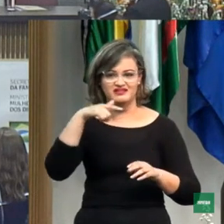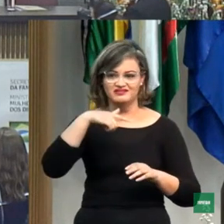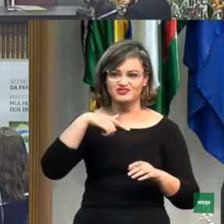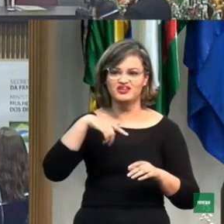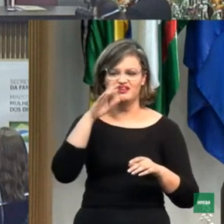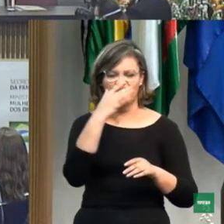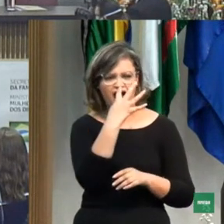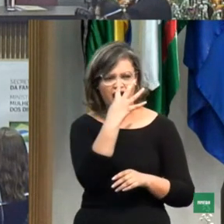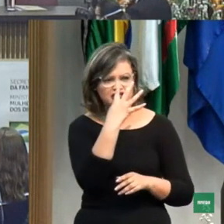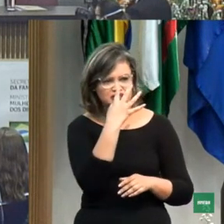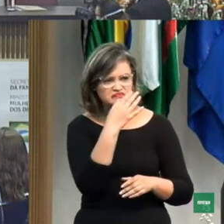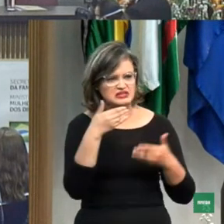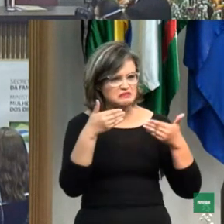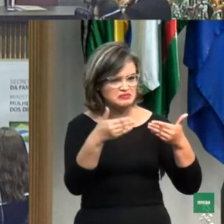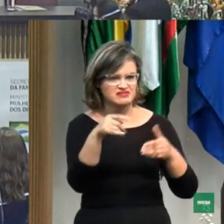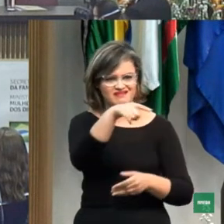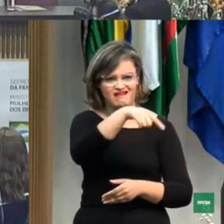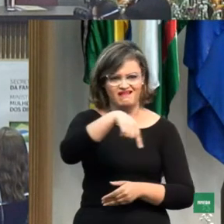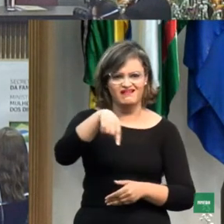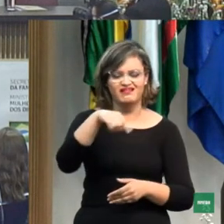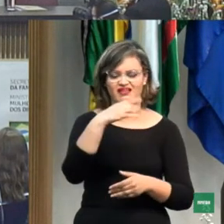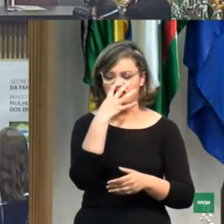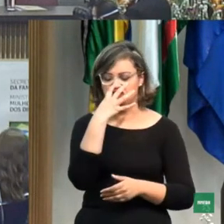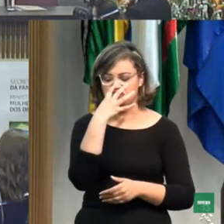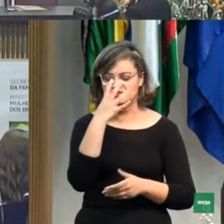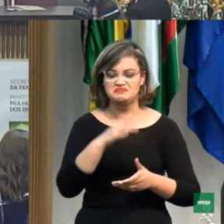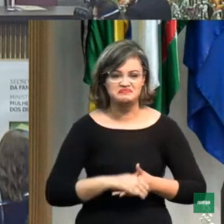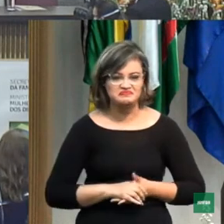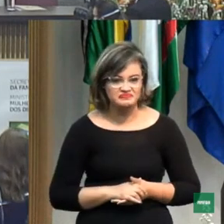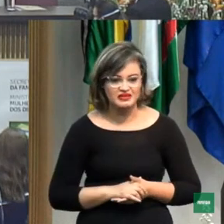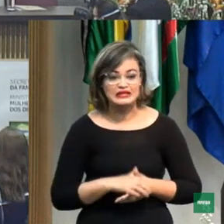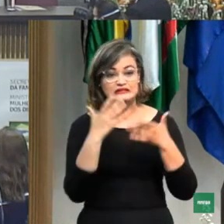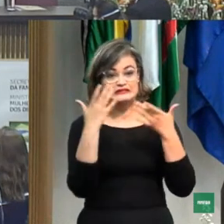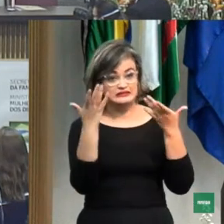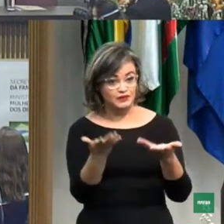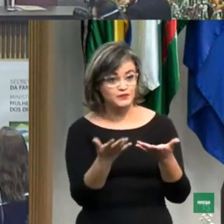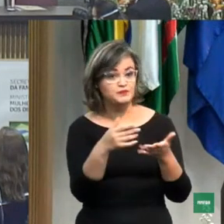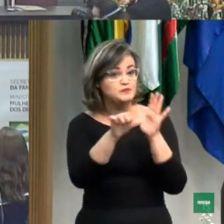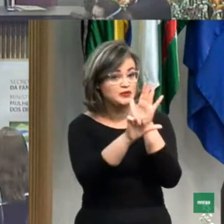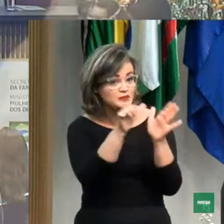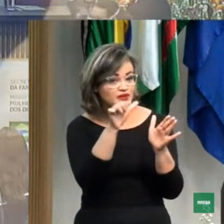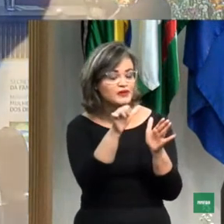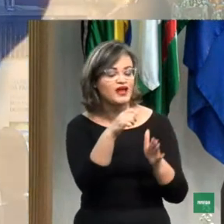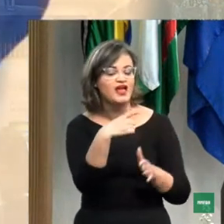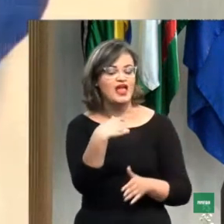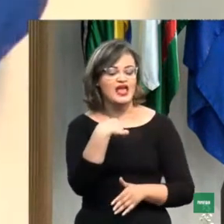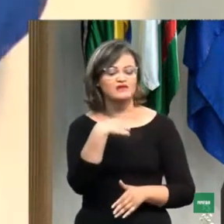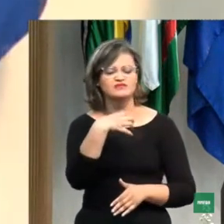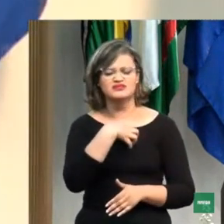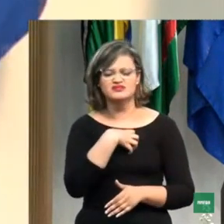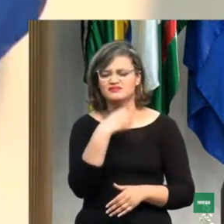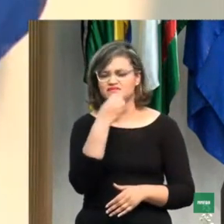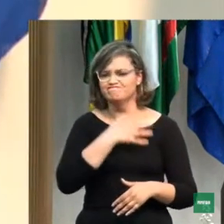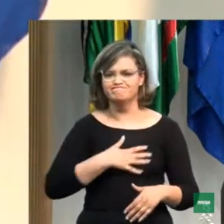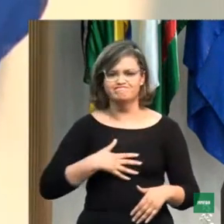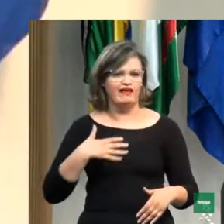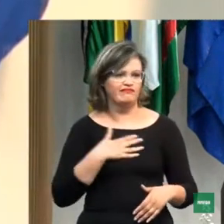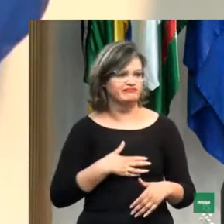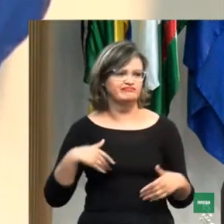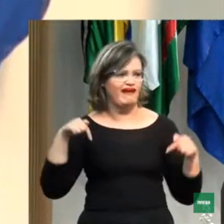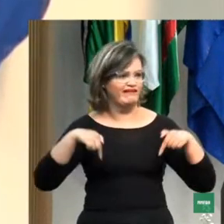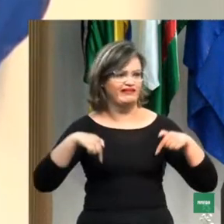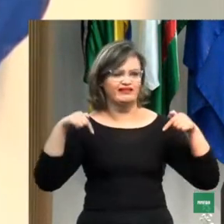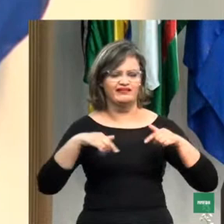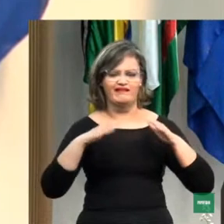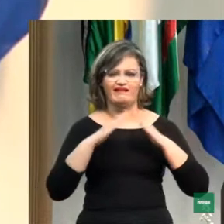ministério. Então, eu queria, em primeiro lugar, que eu me sinto muito bem aqui. Aqui é o nosso lugar, é o lugar